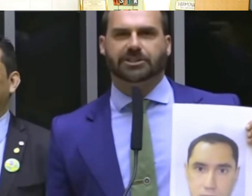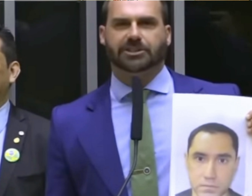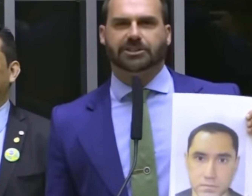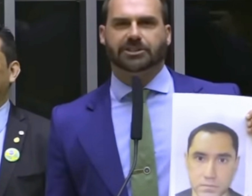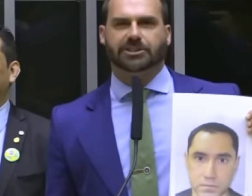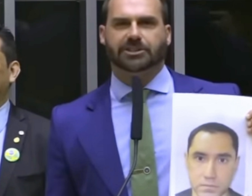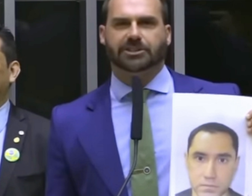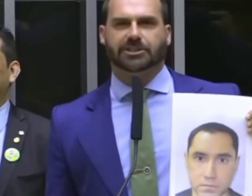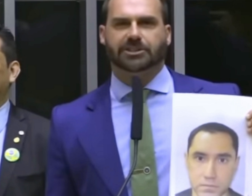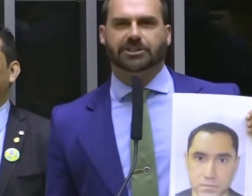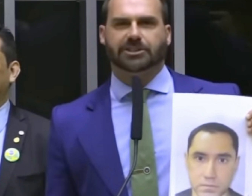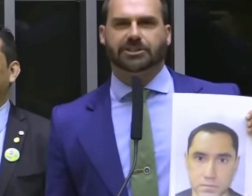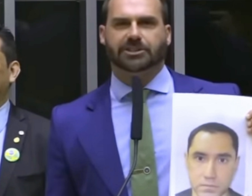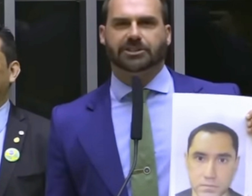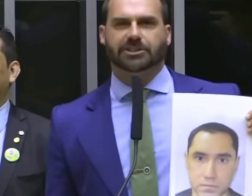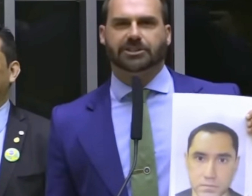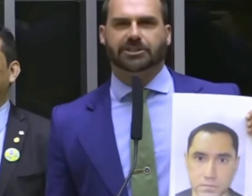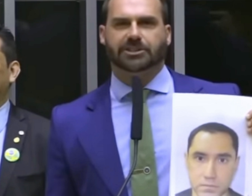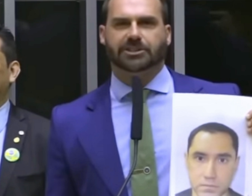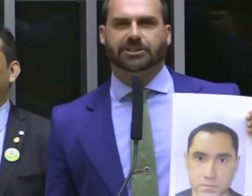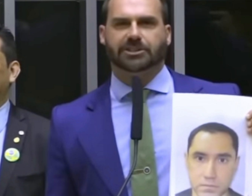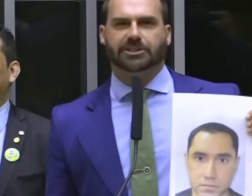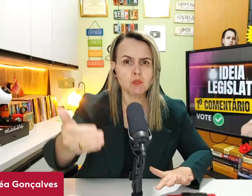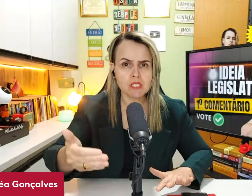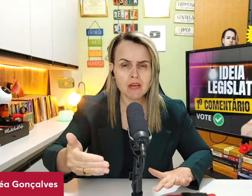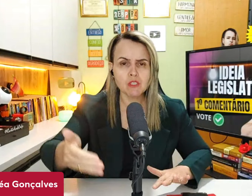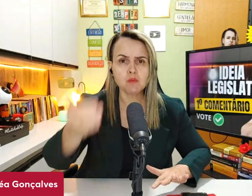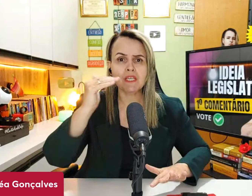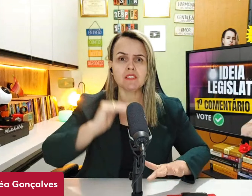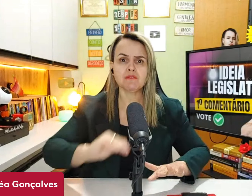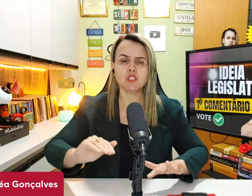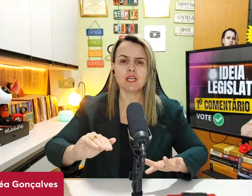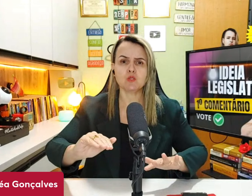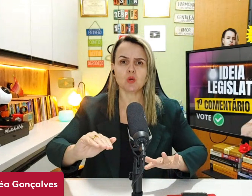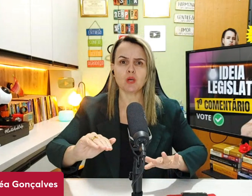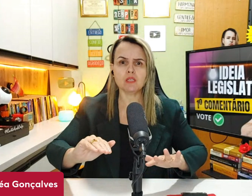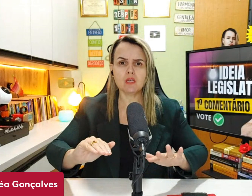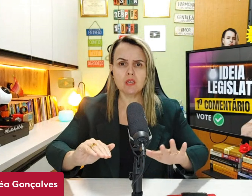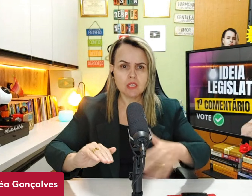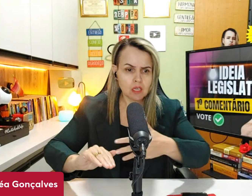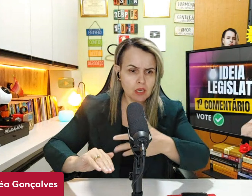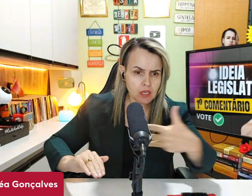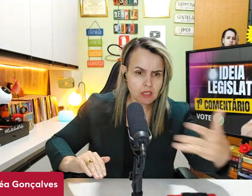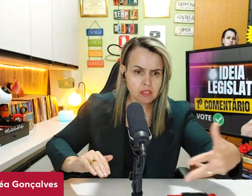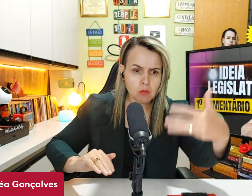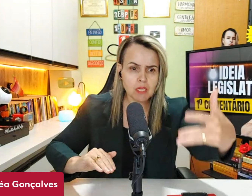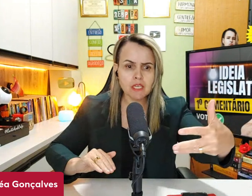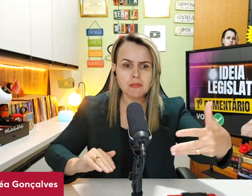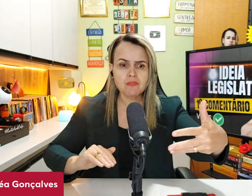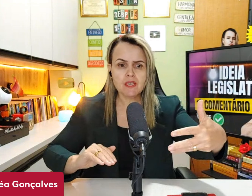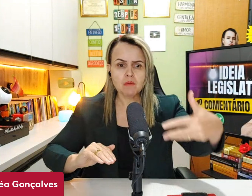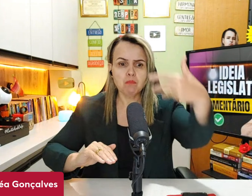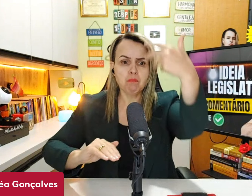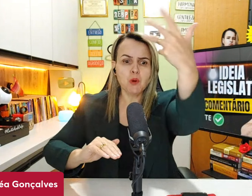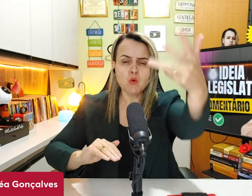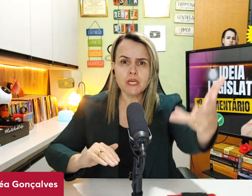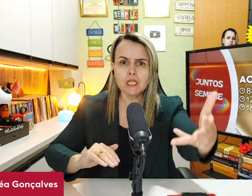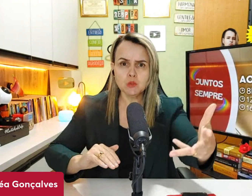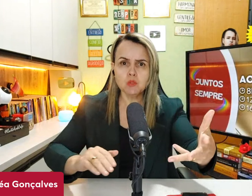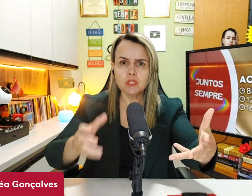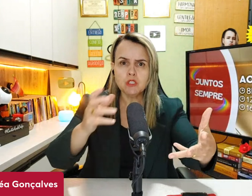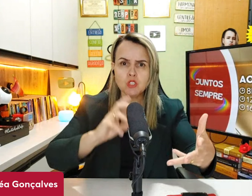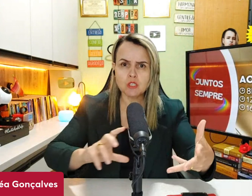dentre outras situações Fábio shor é um dos principais responsáveis pelas investigações que estão ali